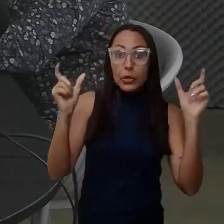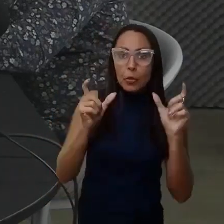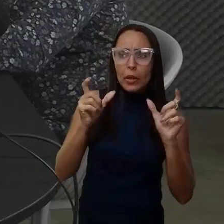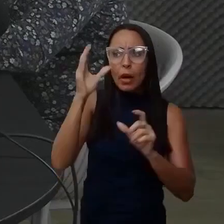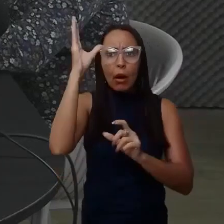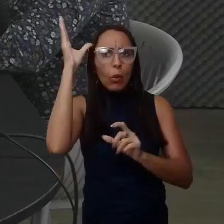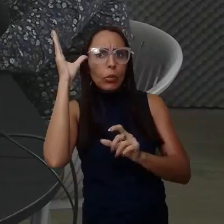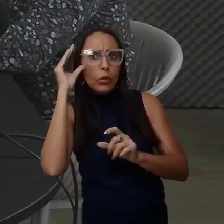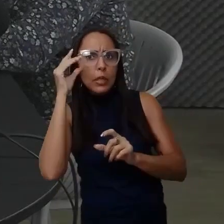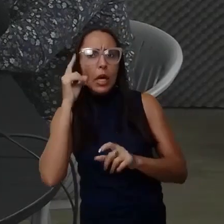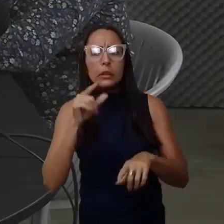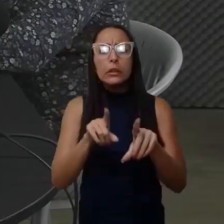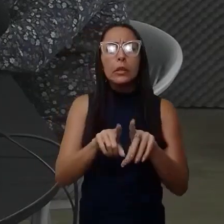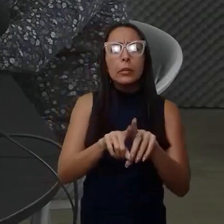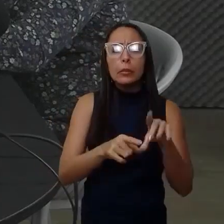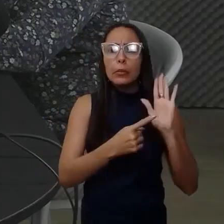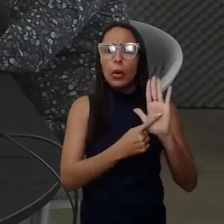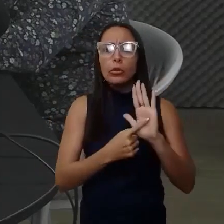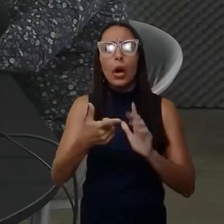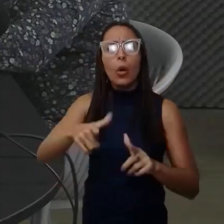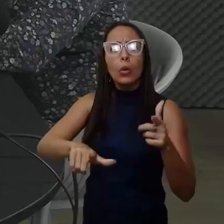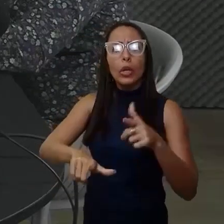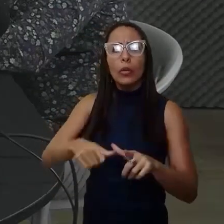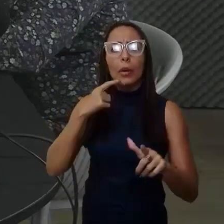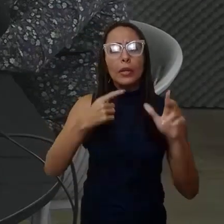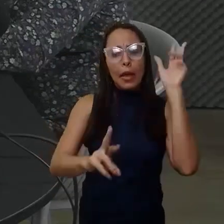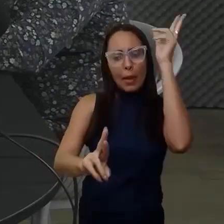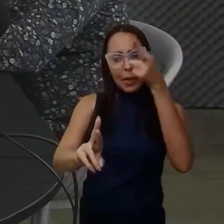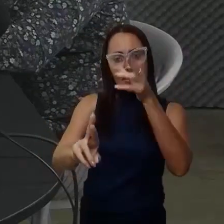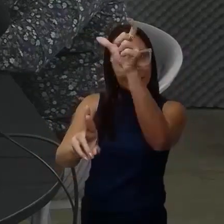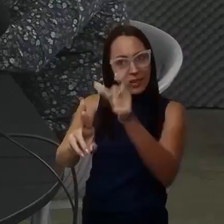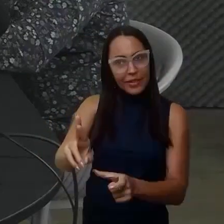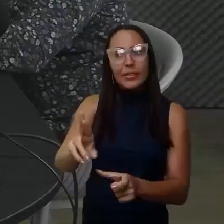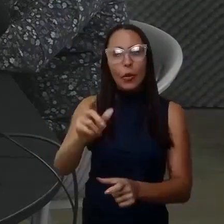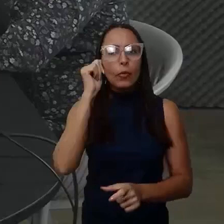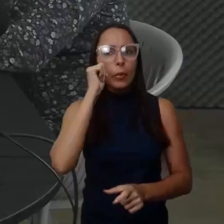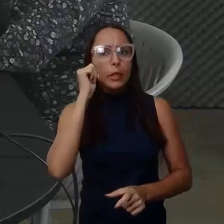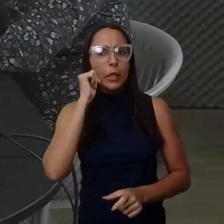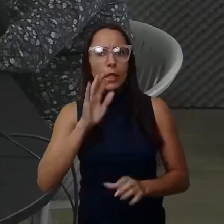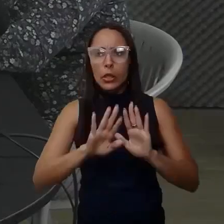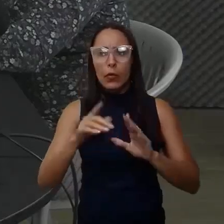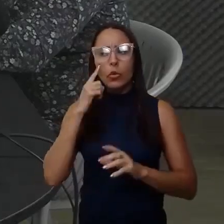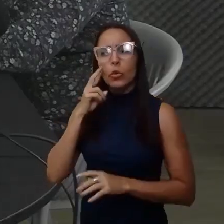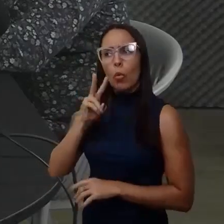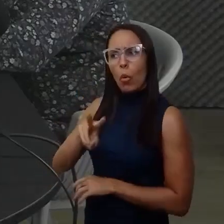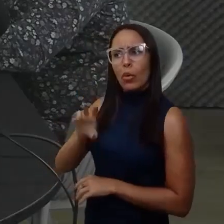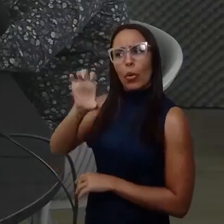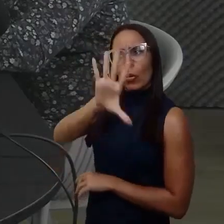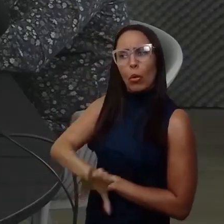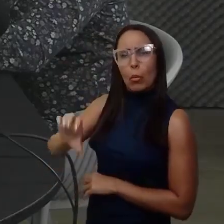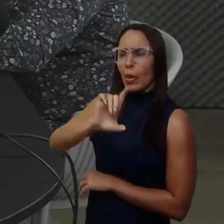curiosidade. E, ao mesmo tempo, mostrar outras formas de representação feminina que não fosse sob esse olhar do homem branco europeu que tem um